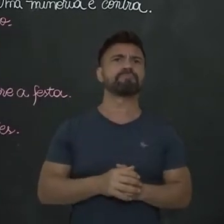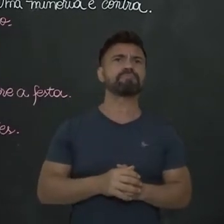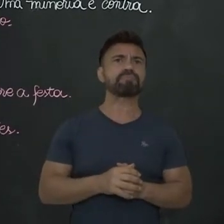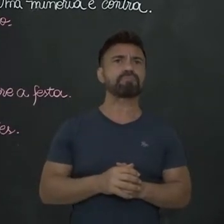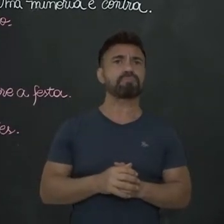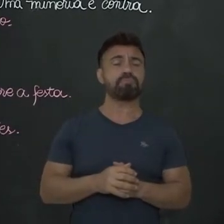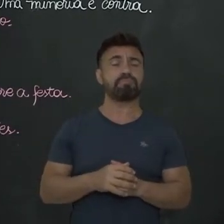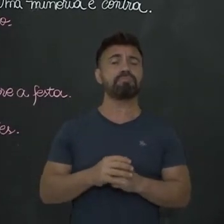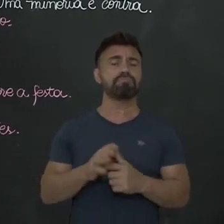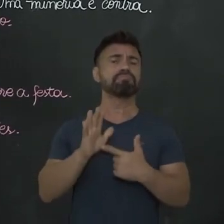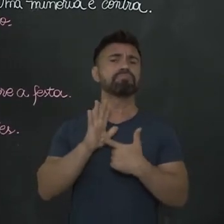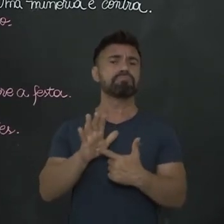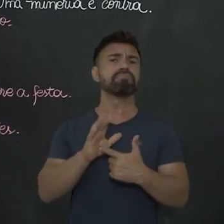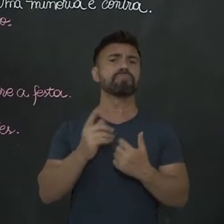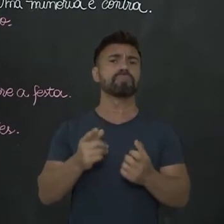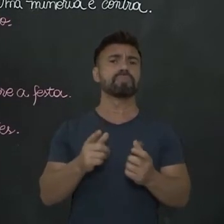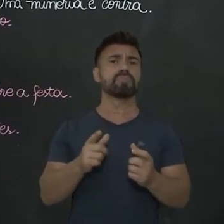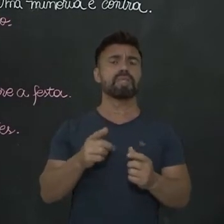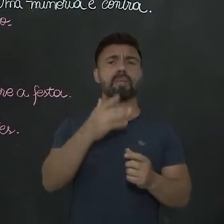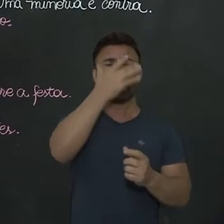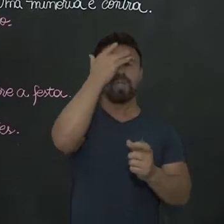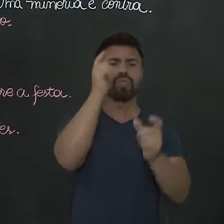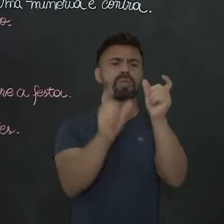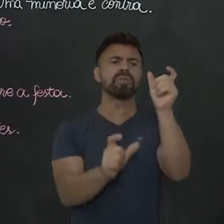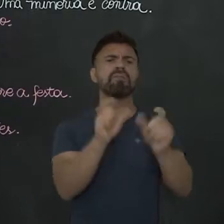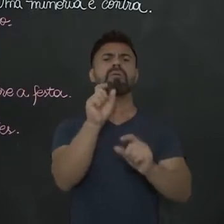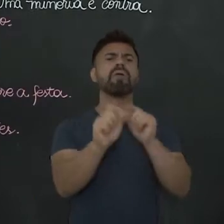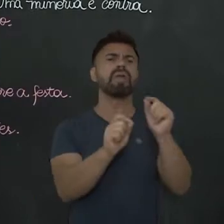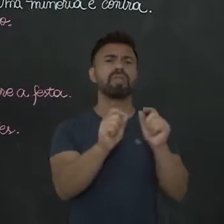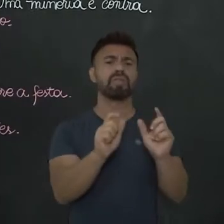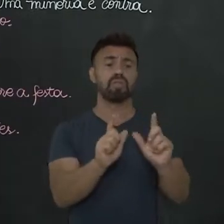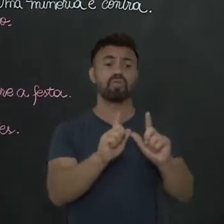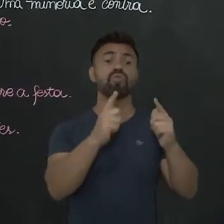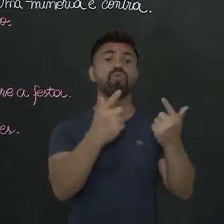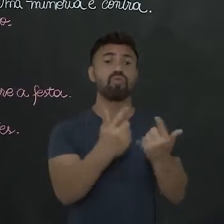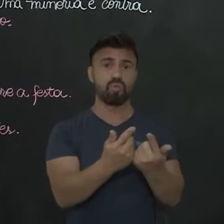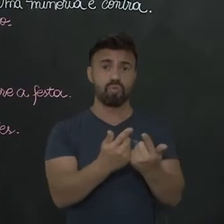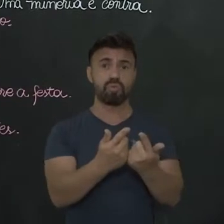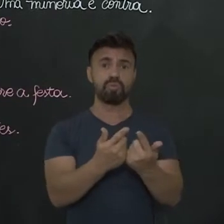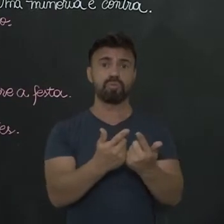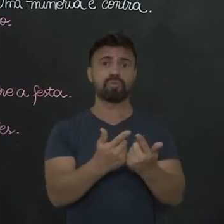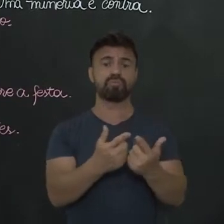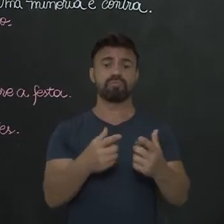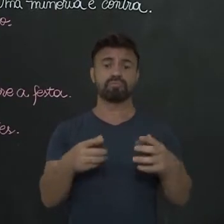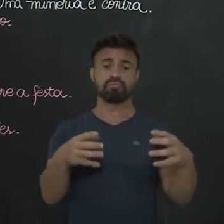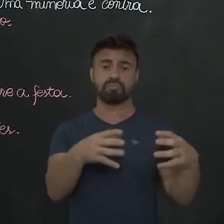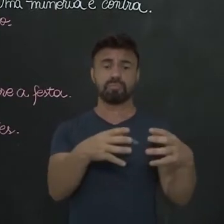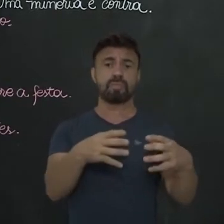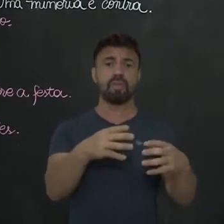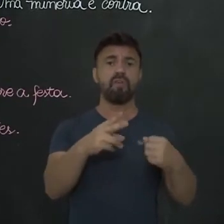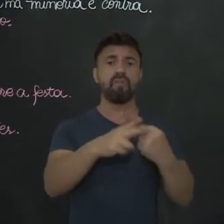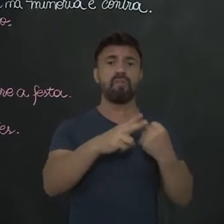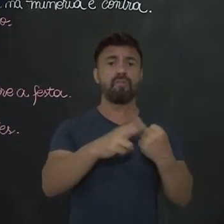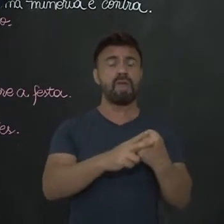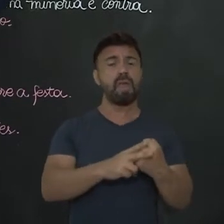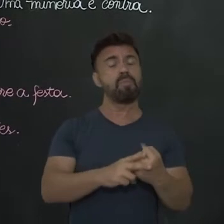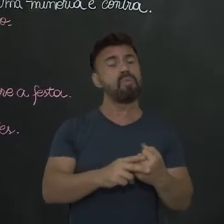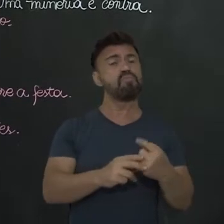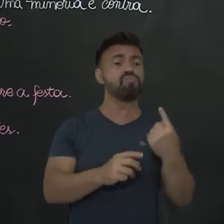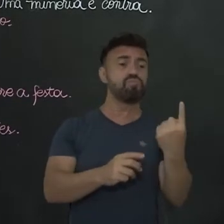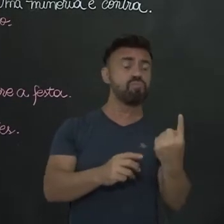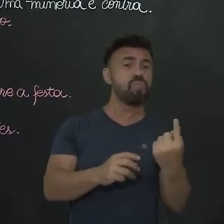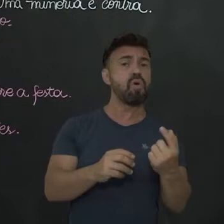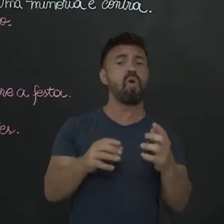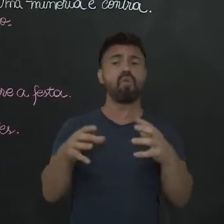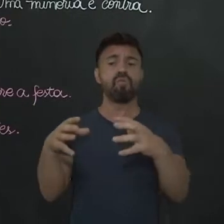especifico os elementos, os componentes do grupo, eu até posso colocar o verbo no singular ou no